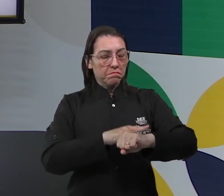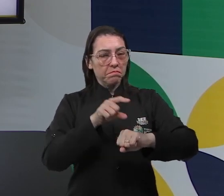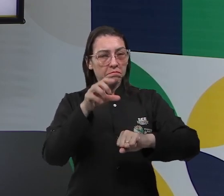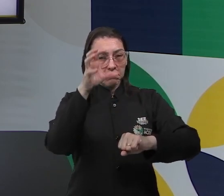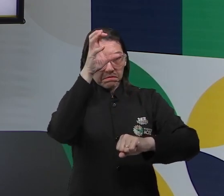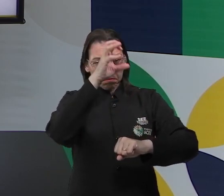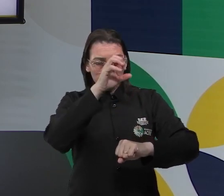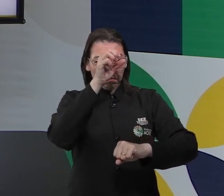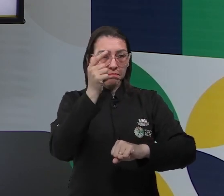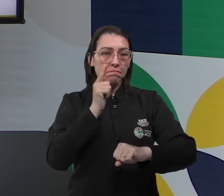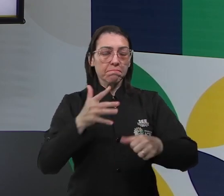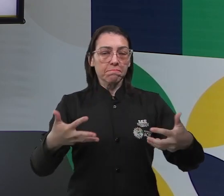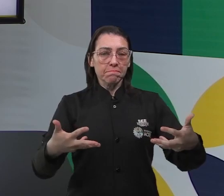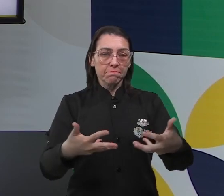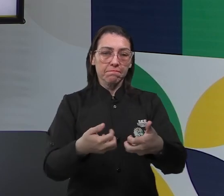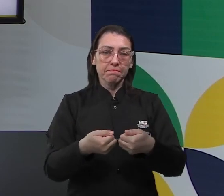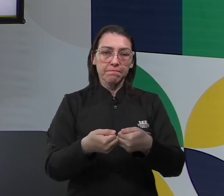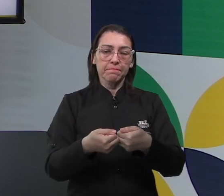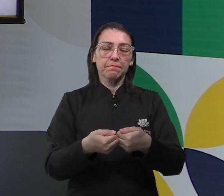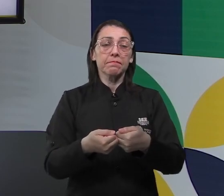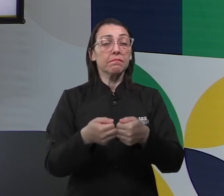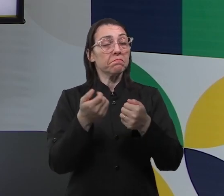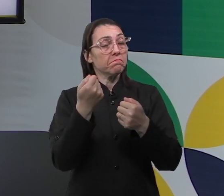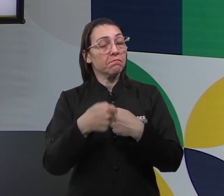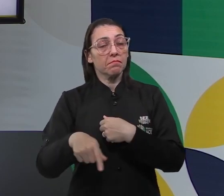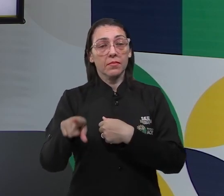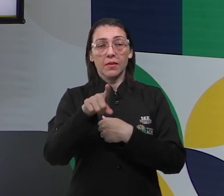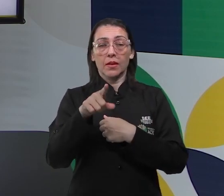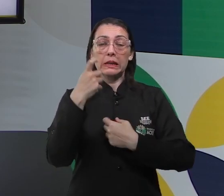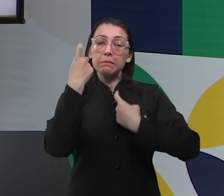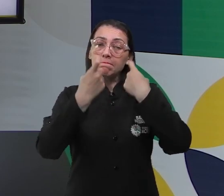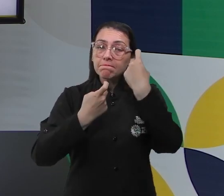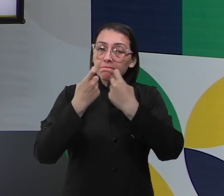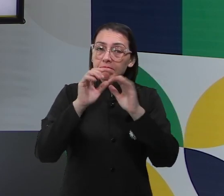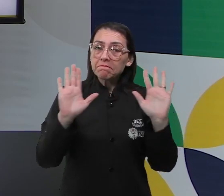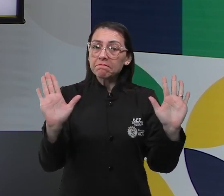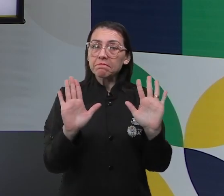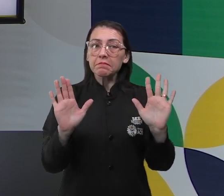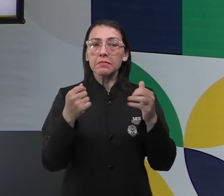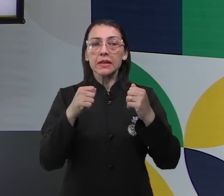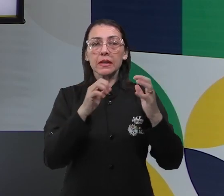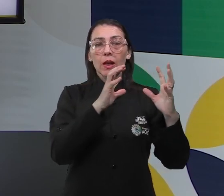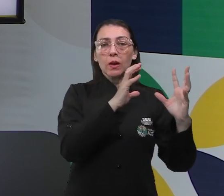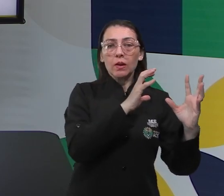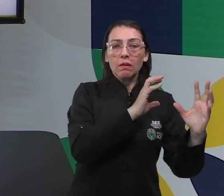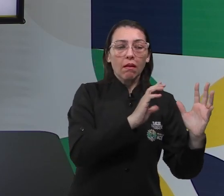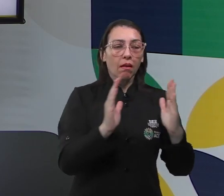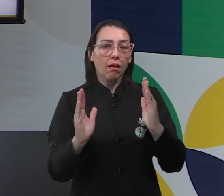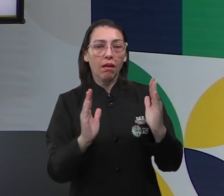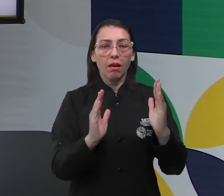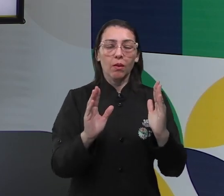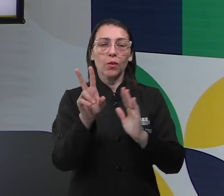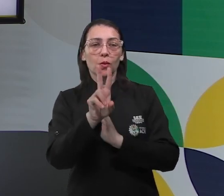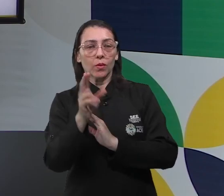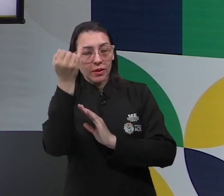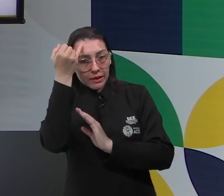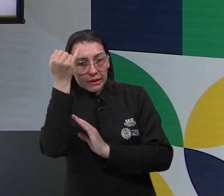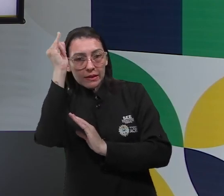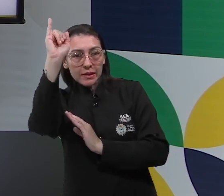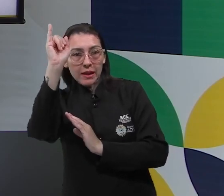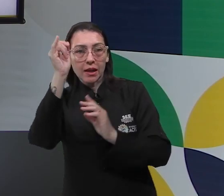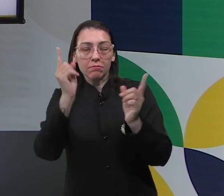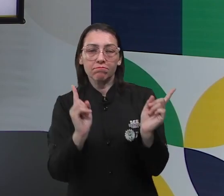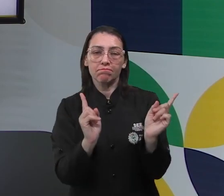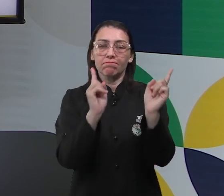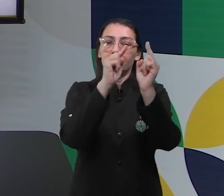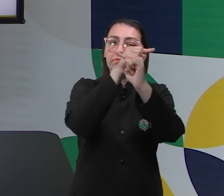se você tiver ganhado habilidades, você não precisa estar se preocupando com isso. Eu preciso somar menos 7. Não, usa aquela ideia. Passa